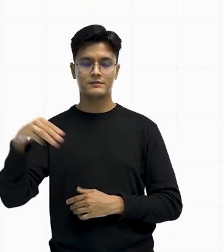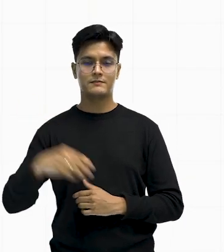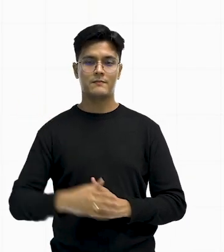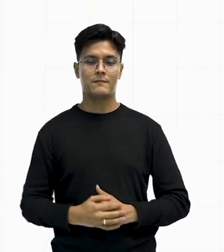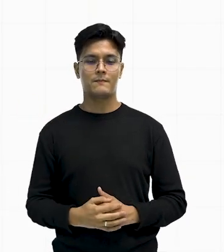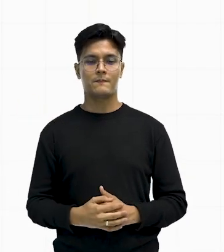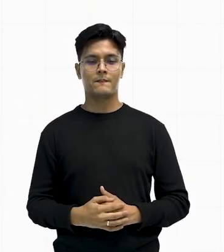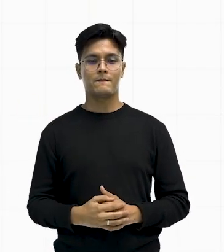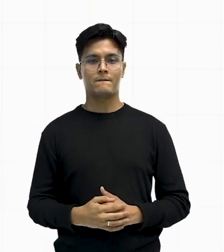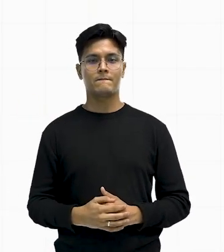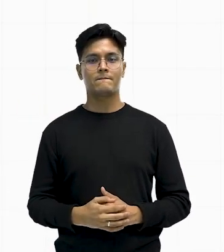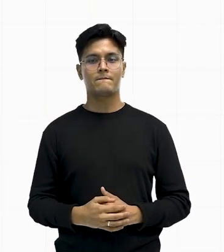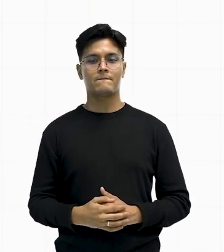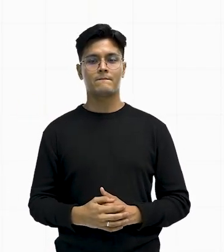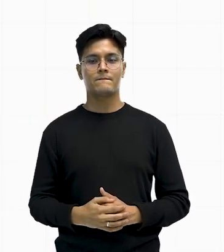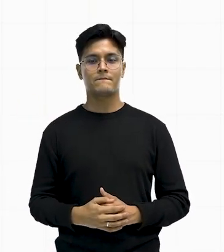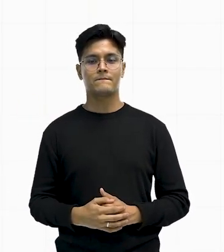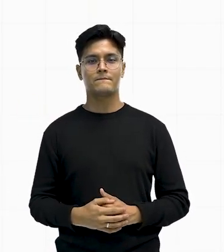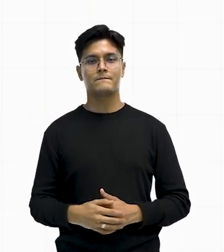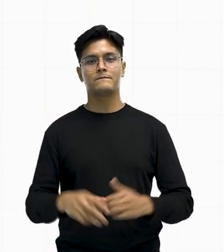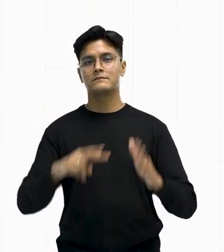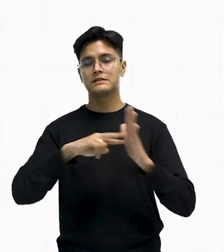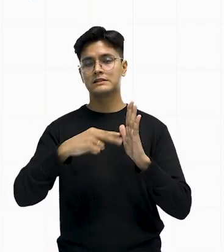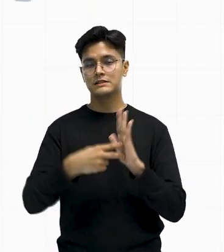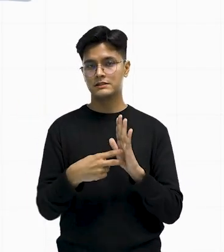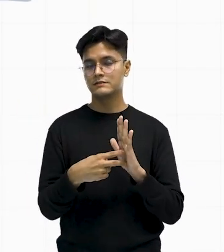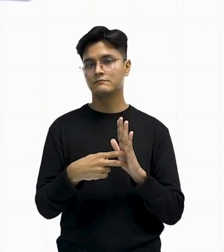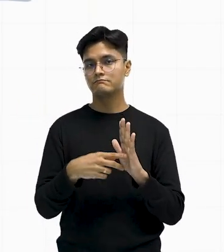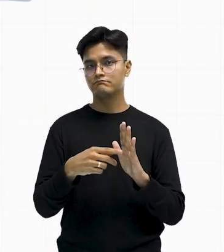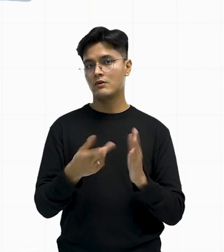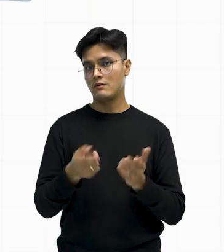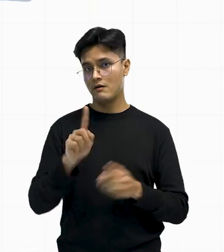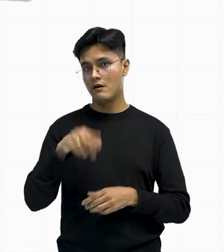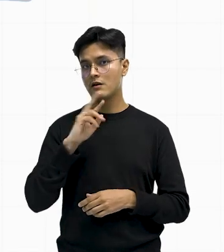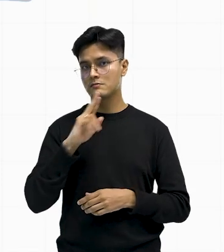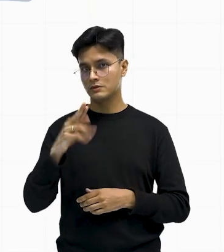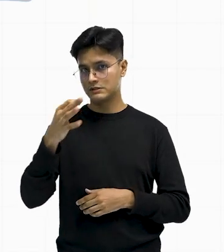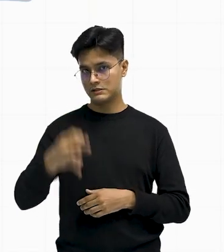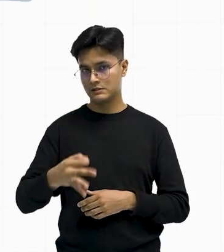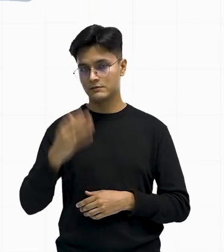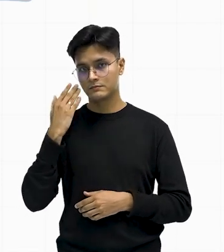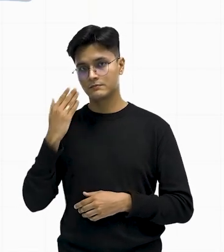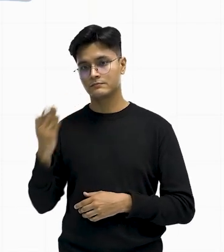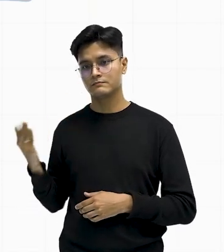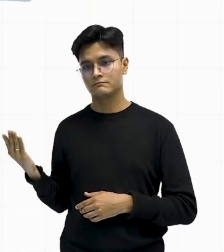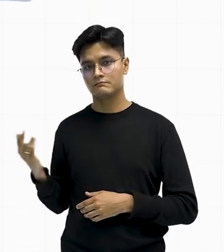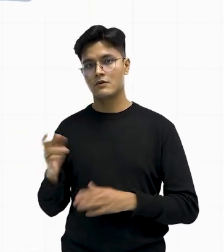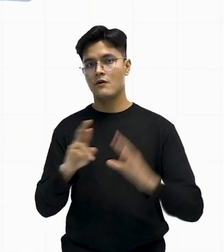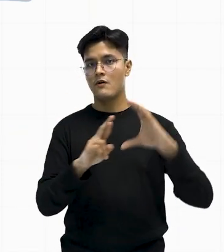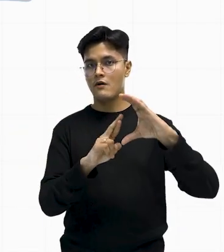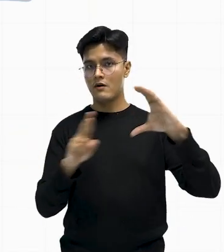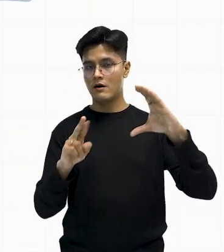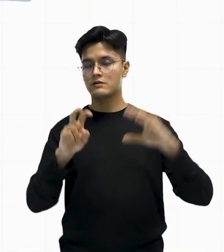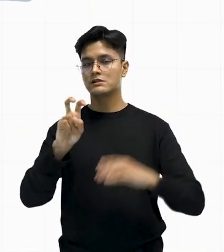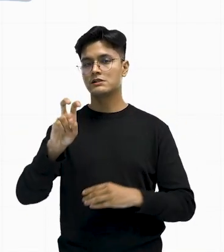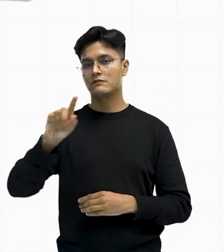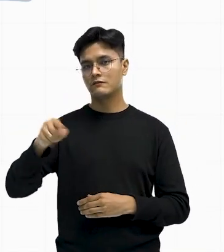5,5 metros, ou seja, essa é a nossa resposta, tá? O raio igual